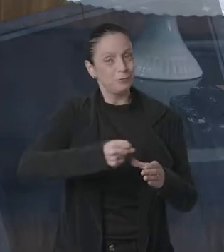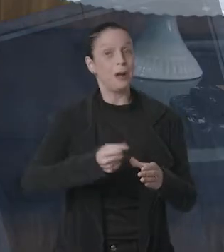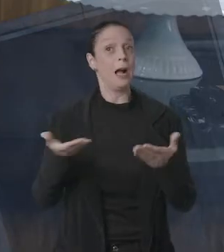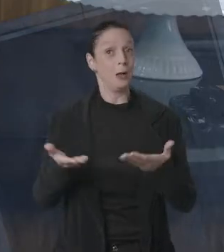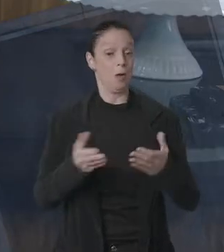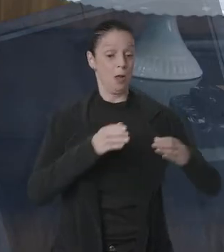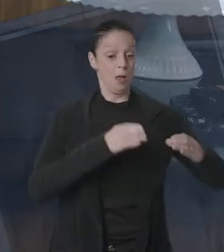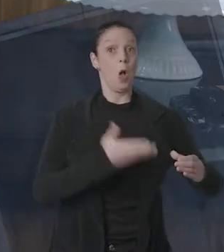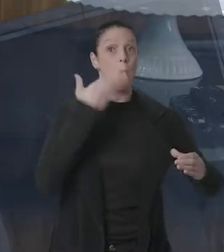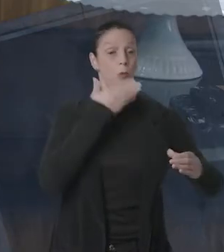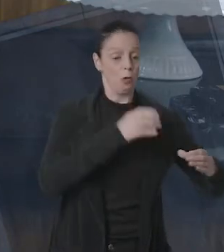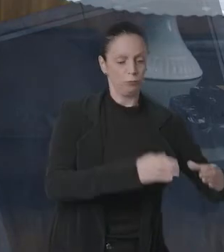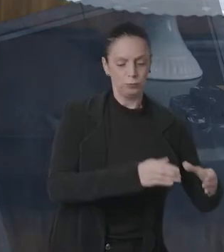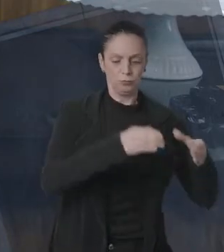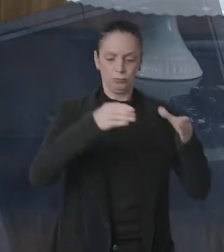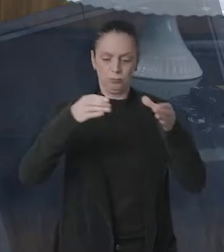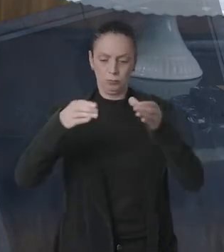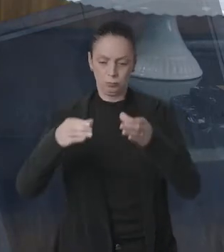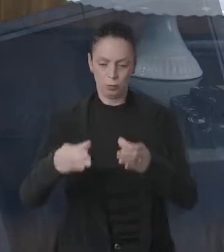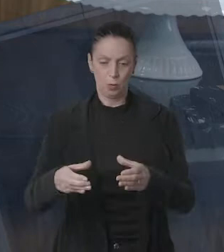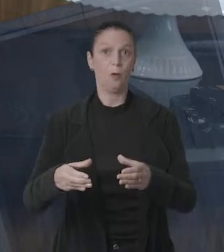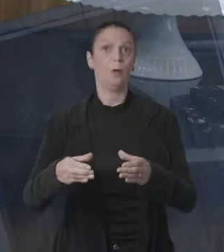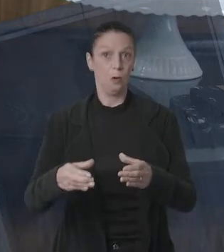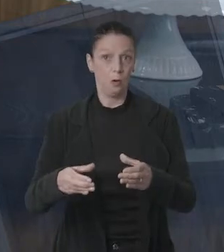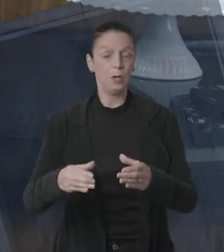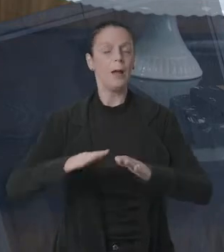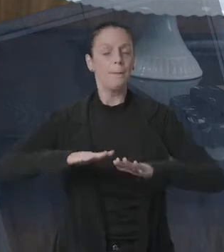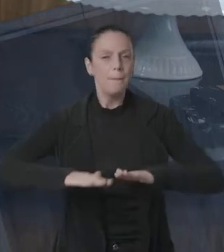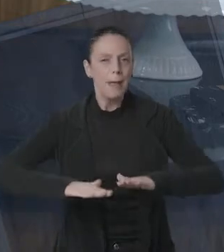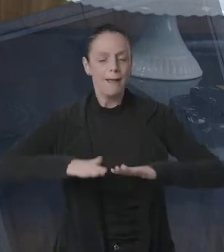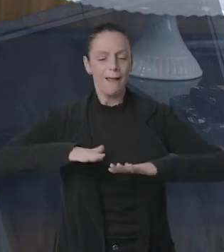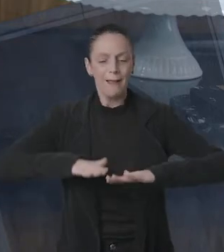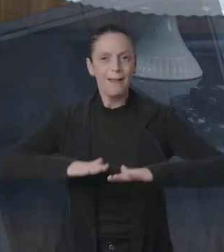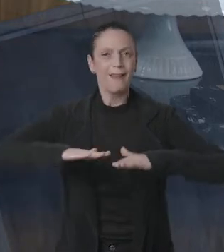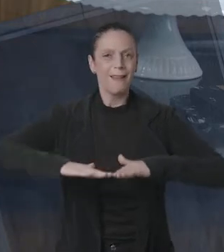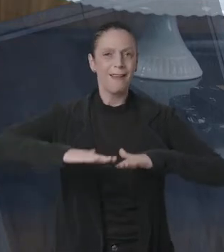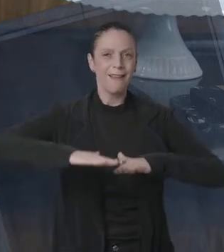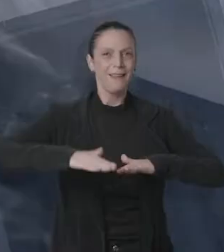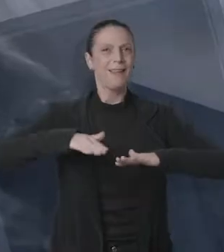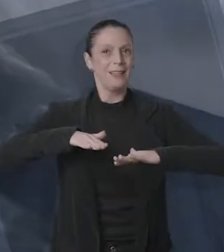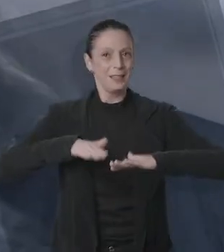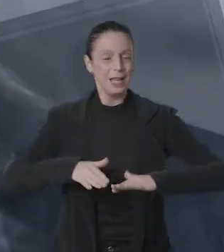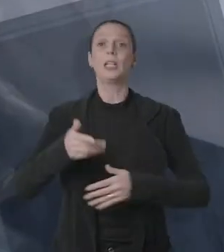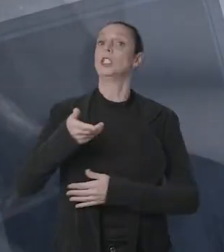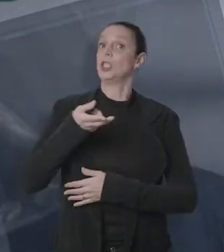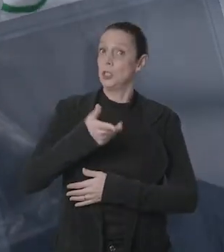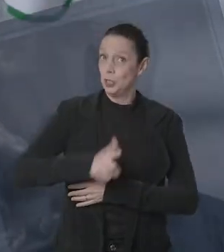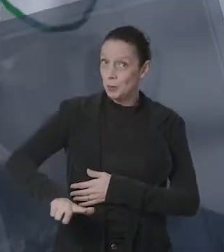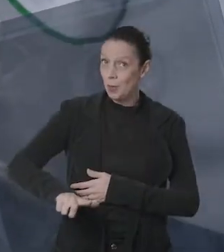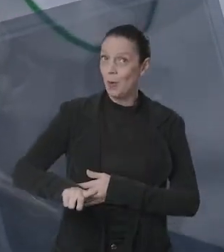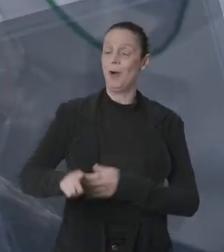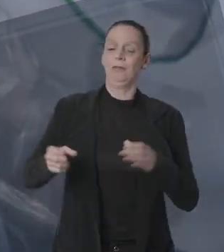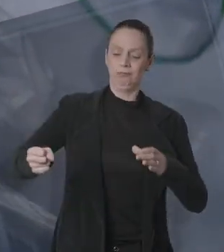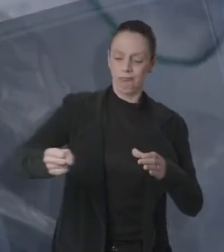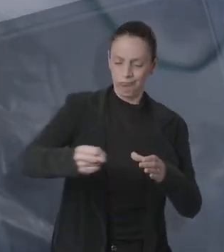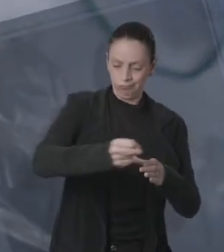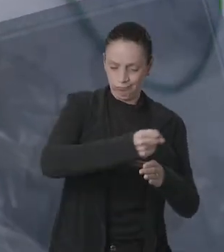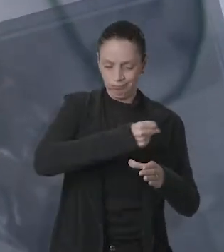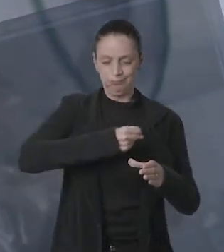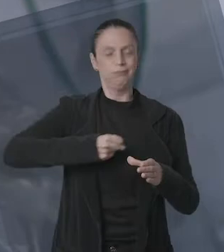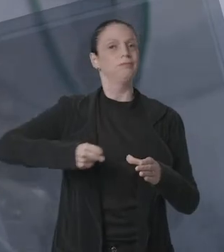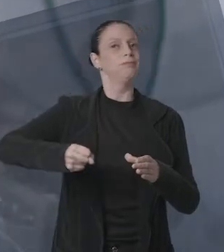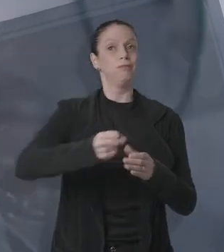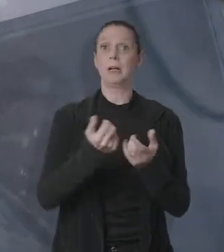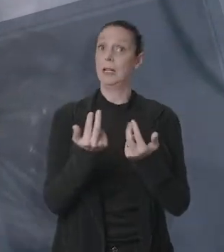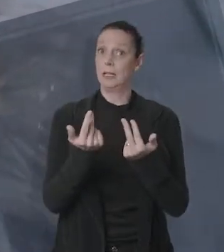Mais uma camada de massa, dá uma apertadinha. O mesmo que a gente fez na camada